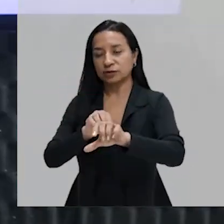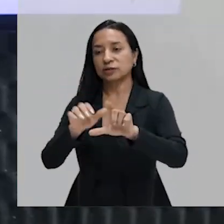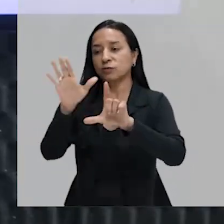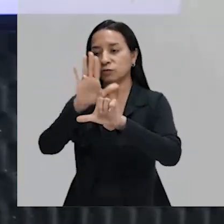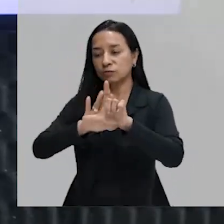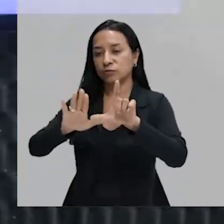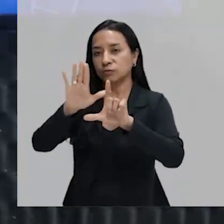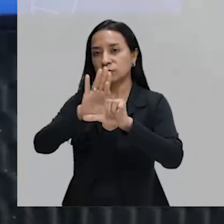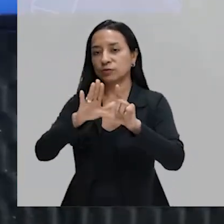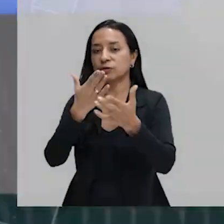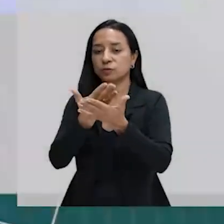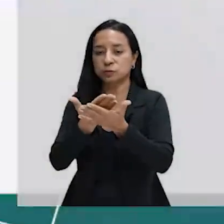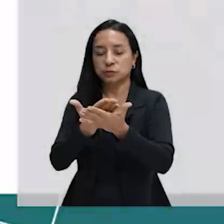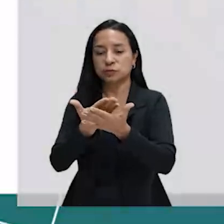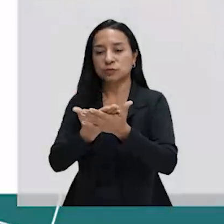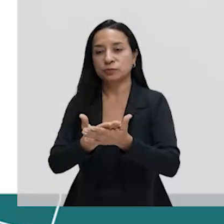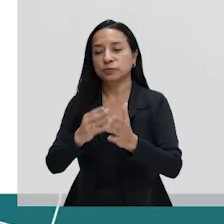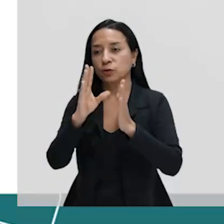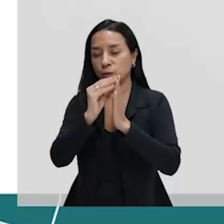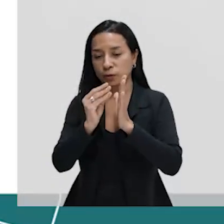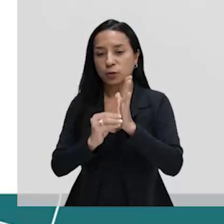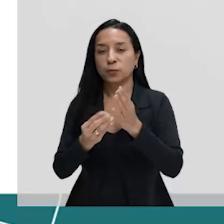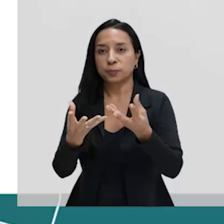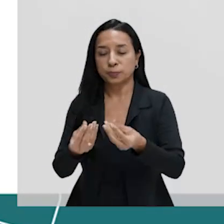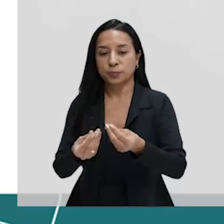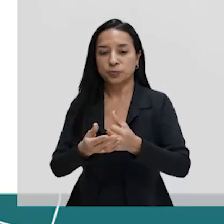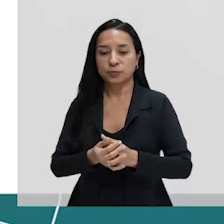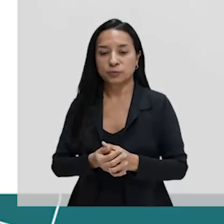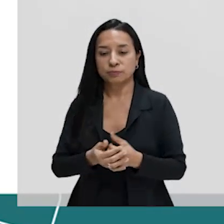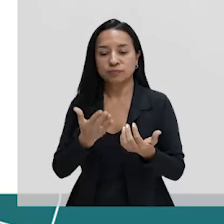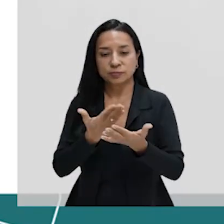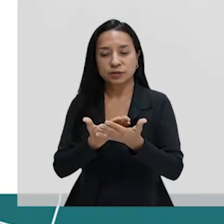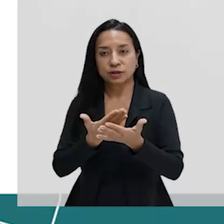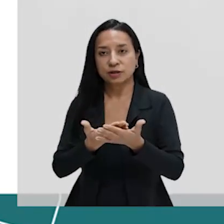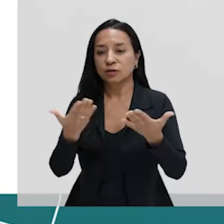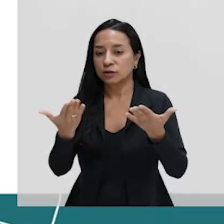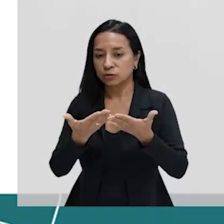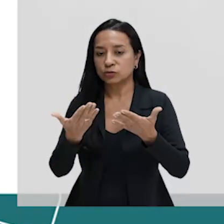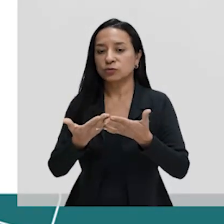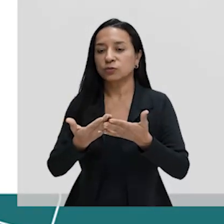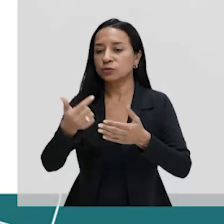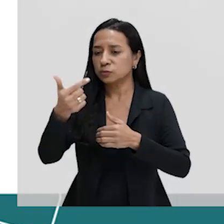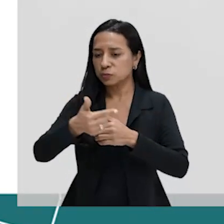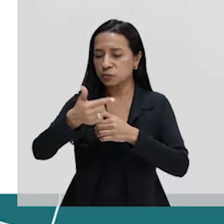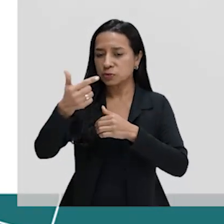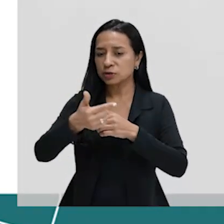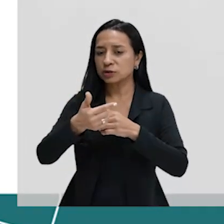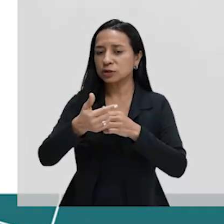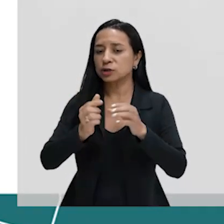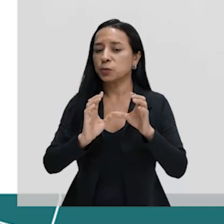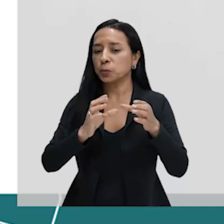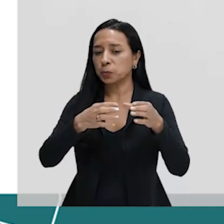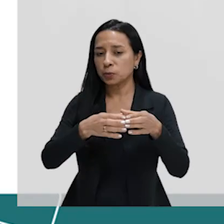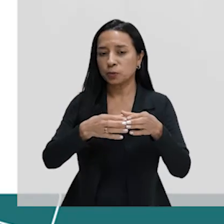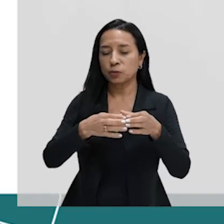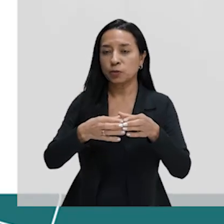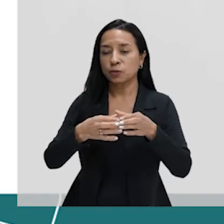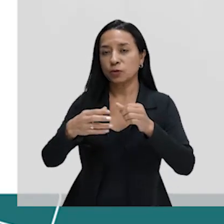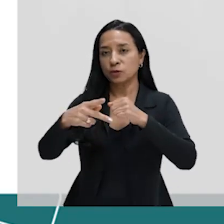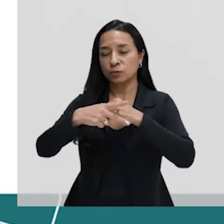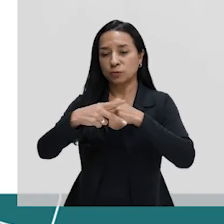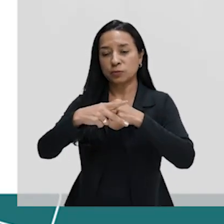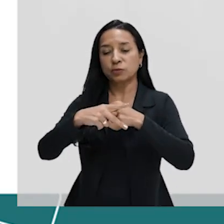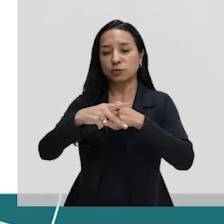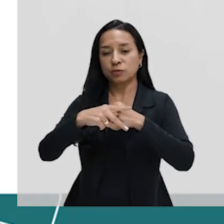conteúdo para vocês. Na aula de hoje vamos ver a segunda parte sobre pronome. Vamos continuar aí com as classes de